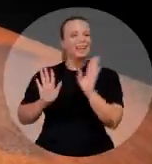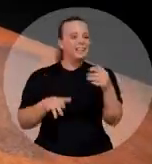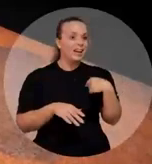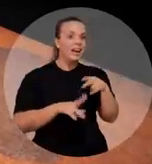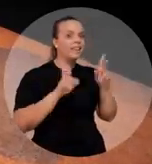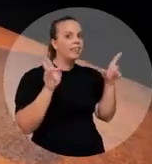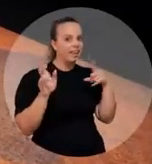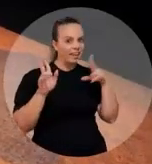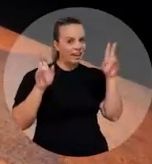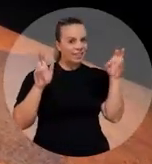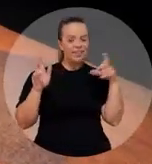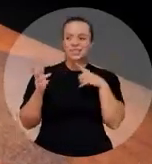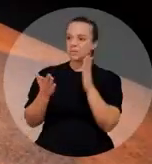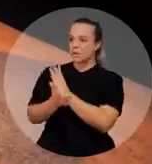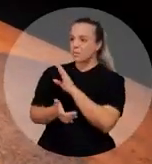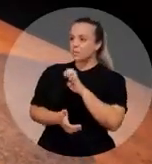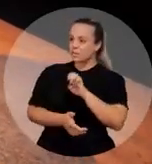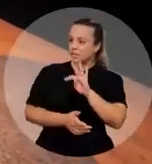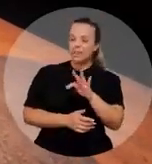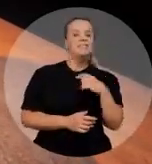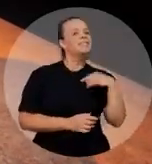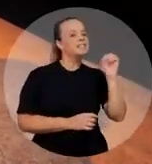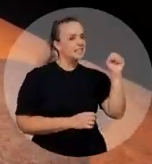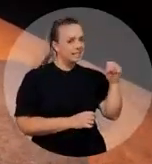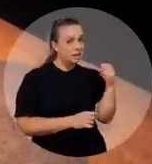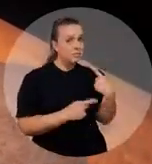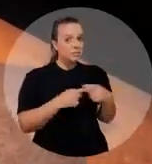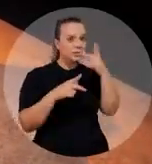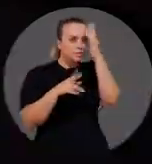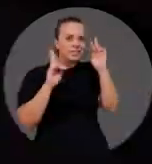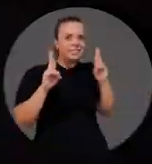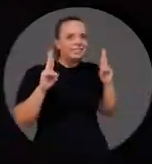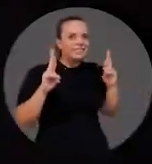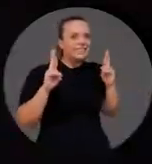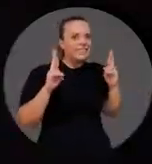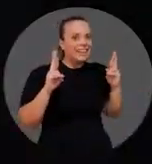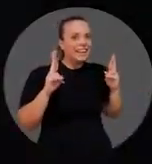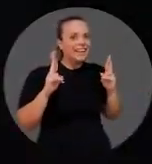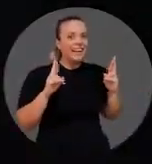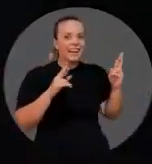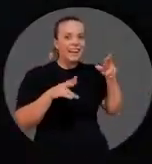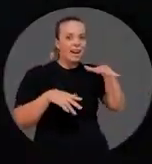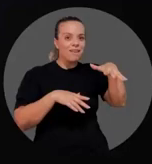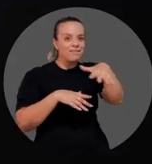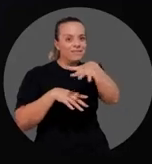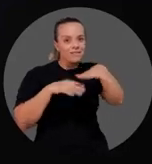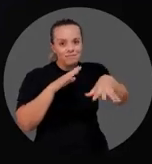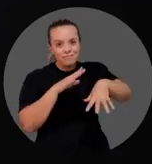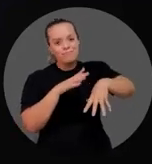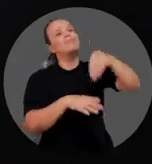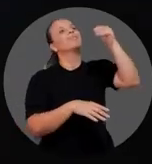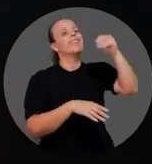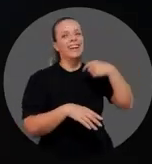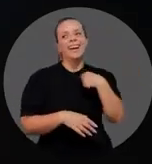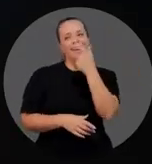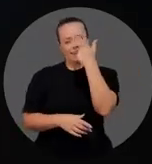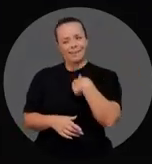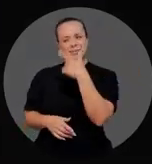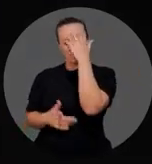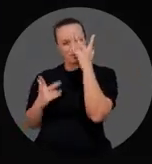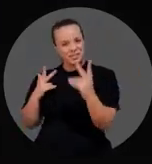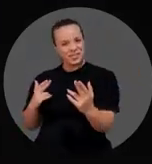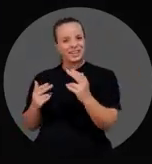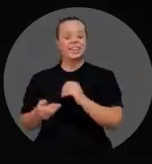abolição alienígena. Exatamente. Né? Inclusive tem gente da equipe que tá torcendo pra ir embora. Eu seria um desses. Deixa eu te